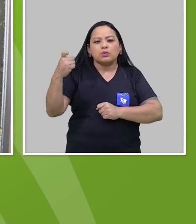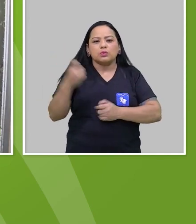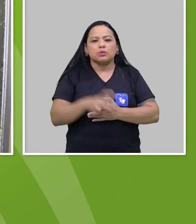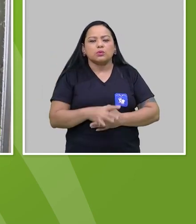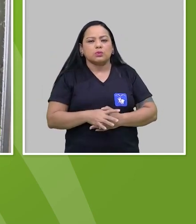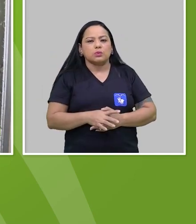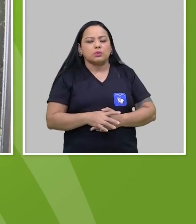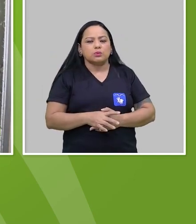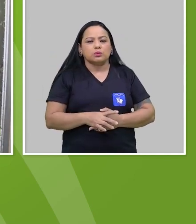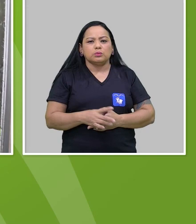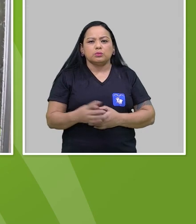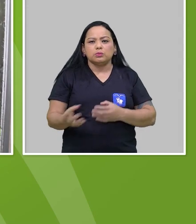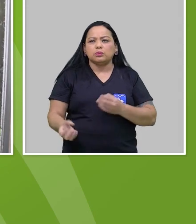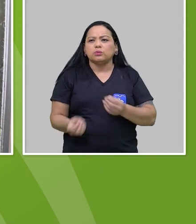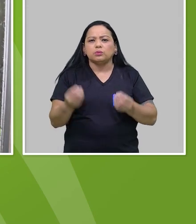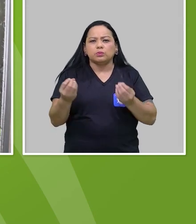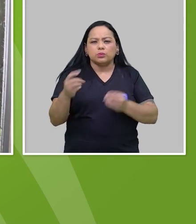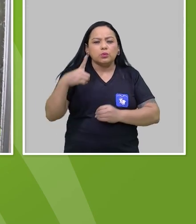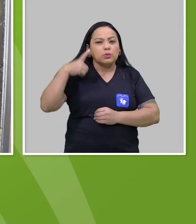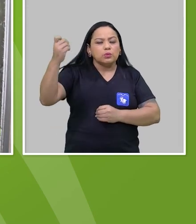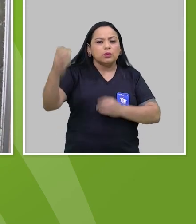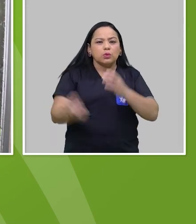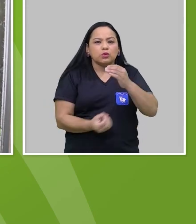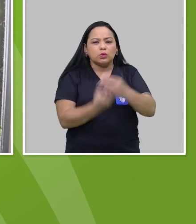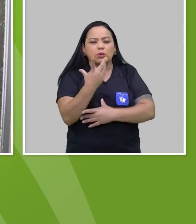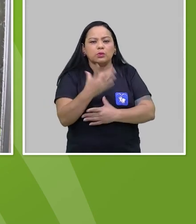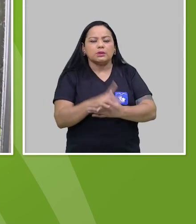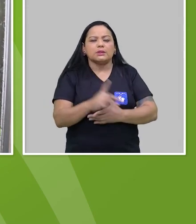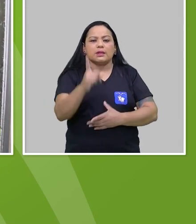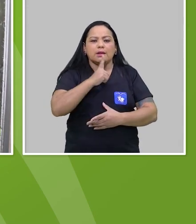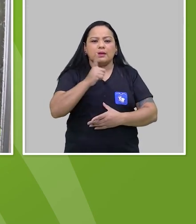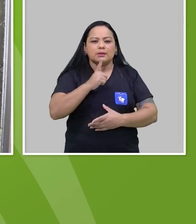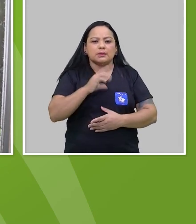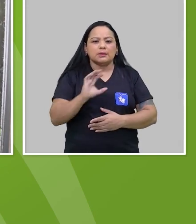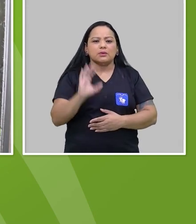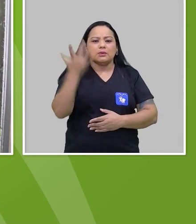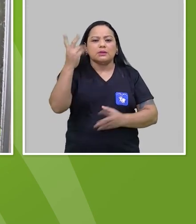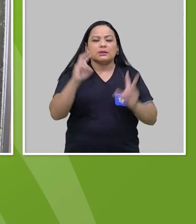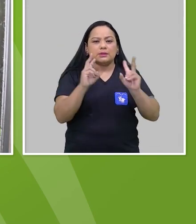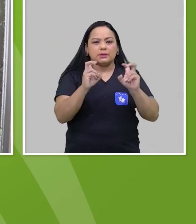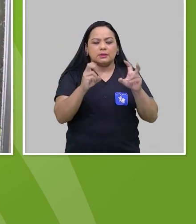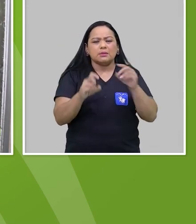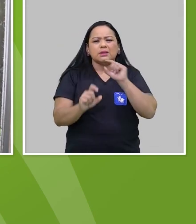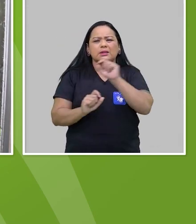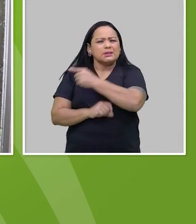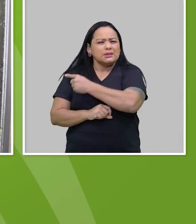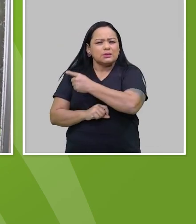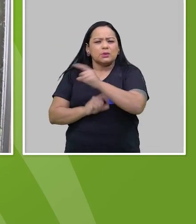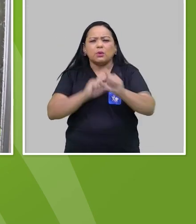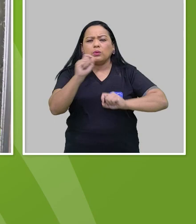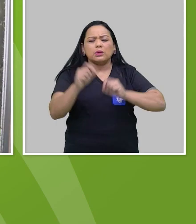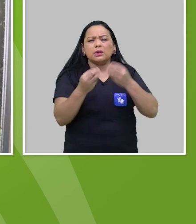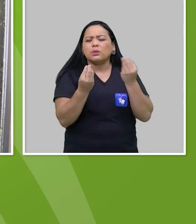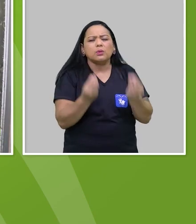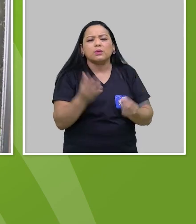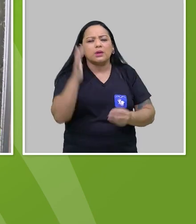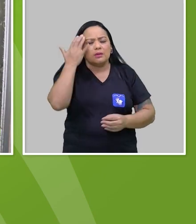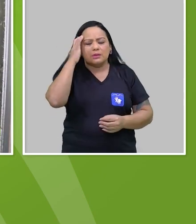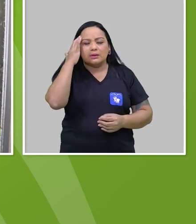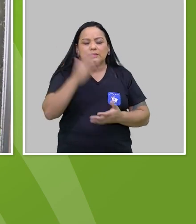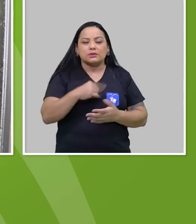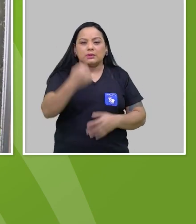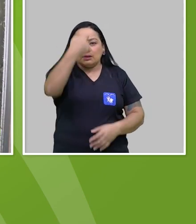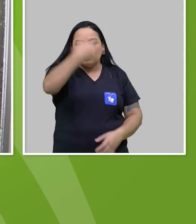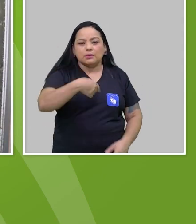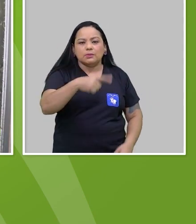do original, temos o efeito da reverberação. Como assim, professora? Olha só, eu